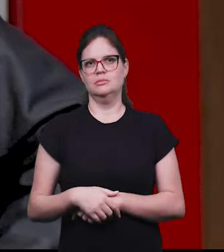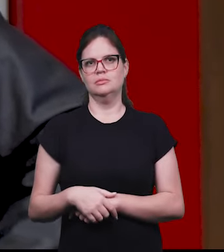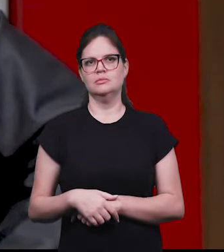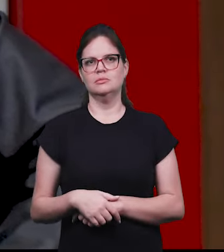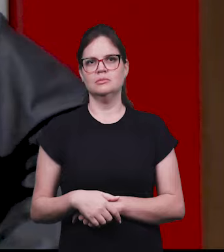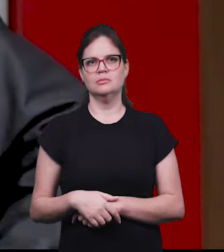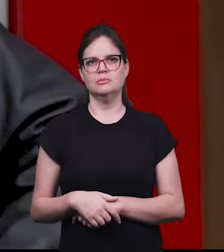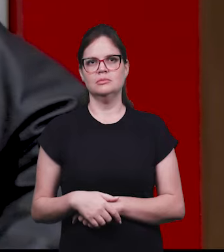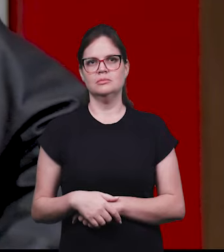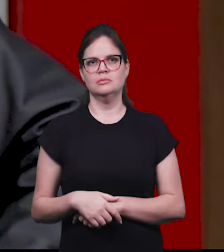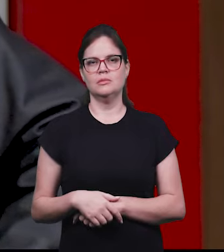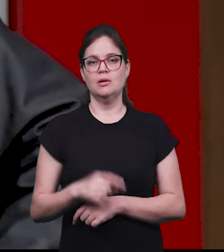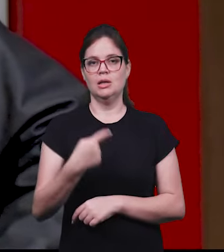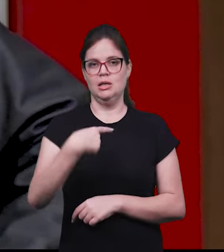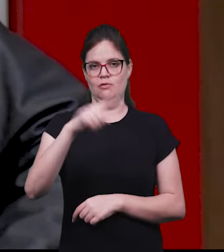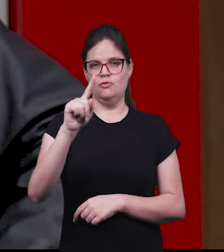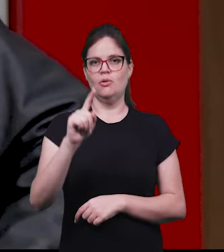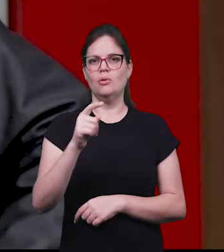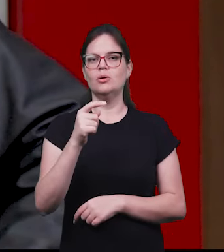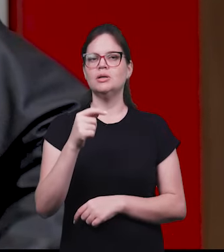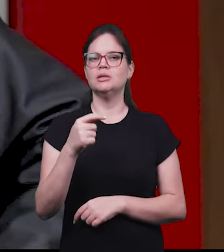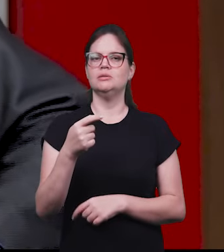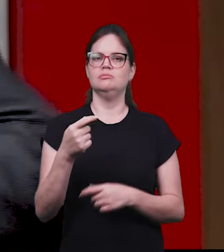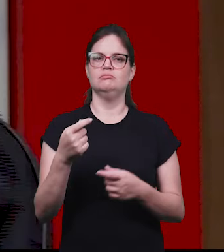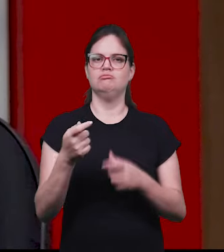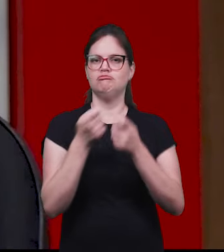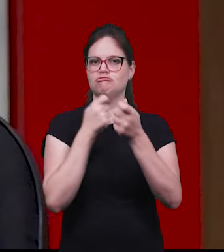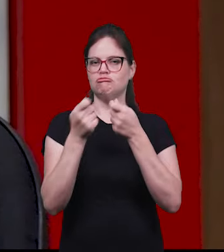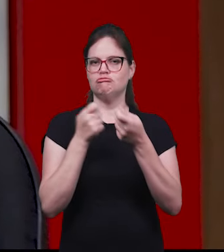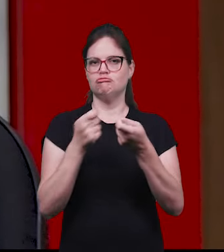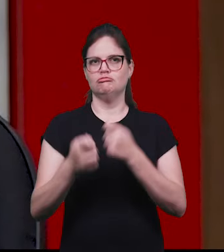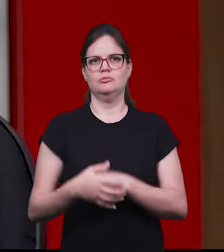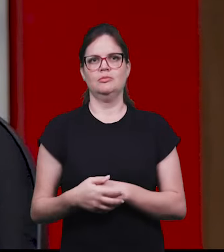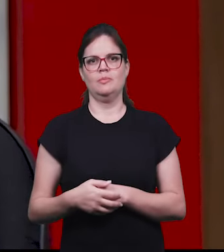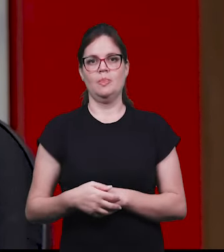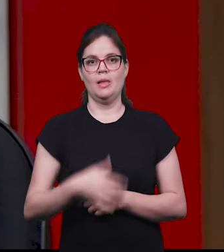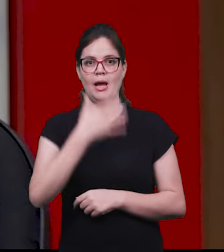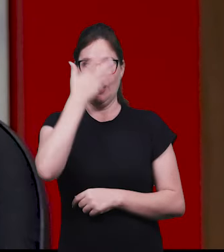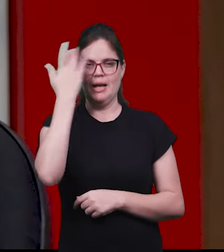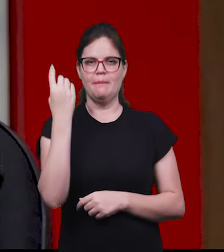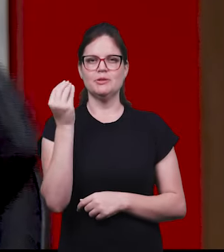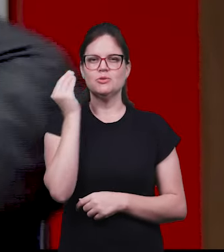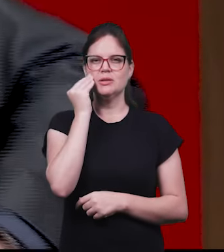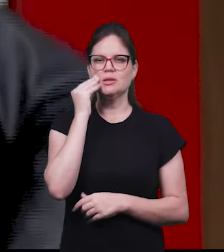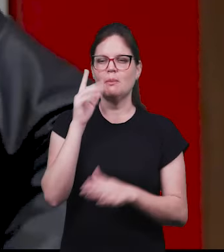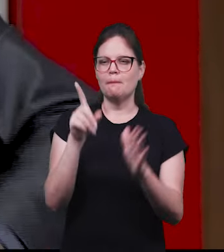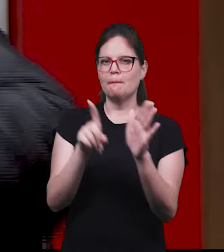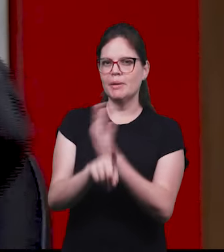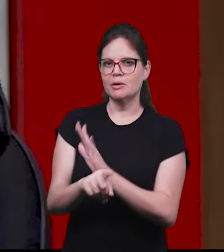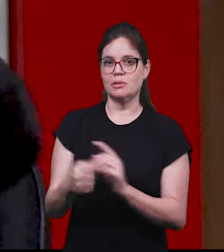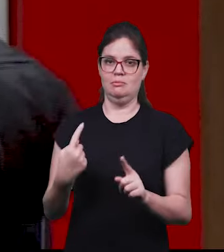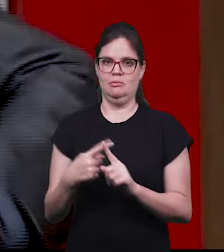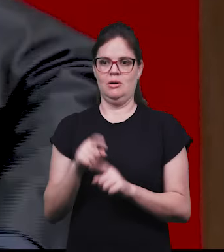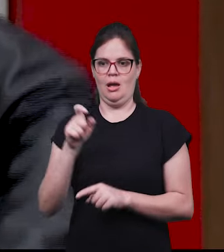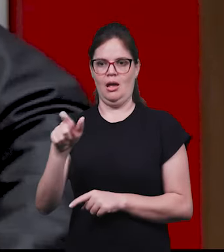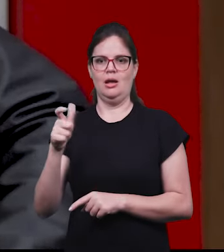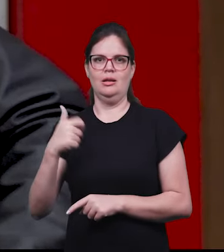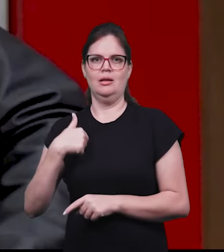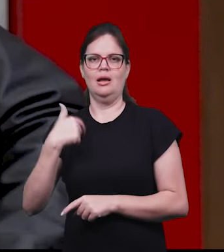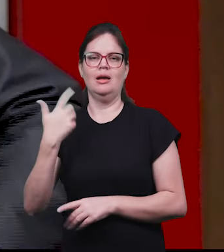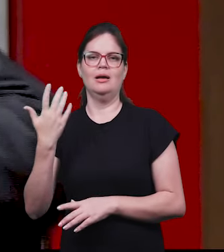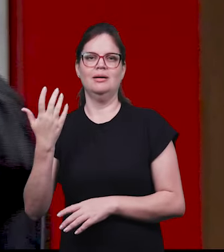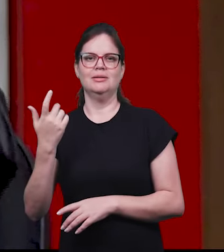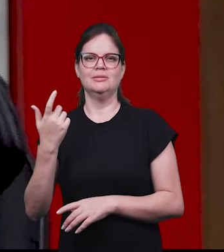nome dele, mas é muito conhecido, ele foi numa entrevista e o entrevistador ele quis pegar ele ali, porque como era um